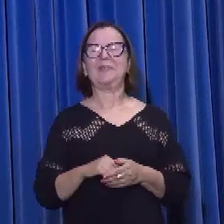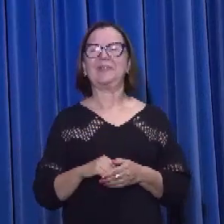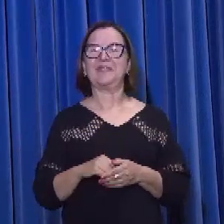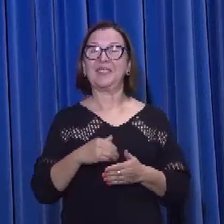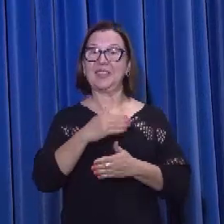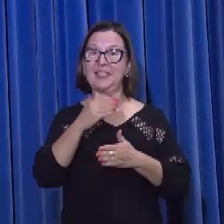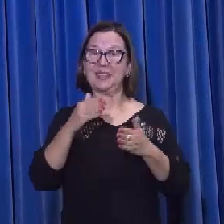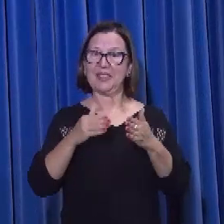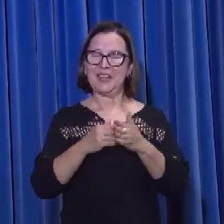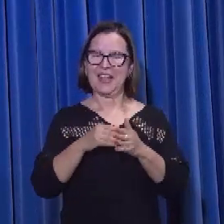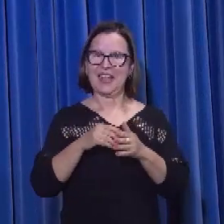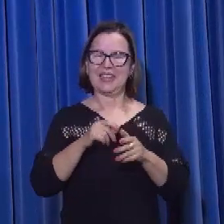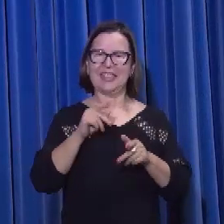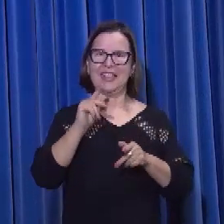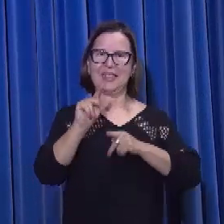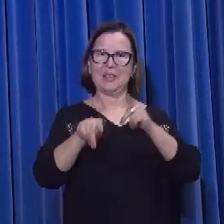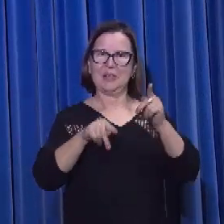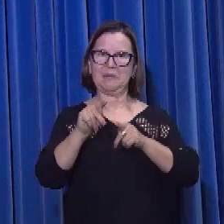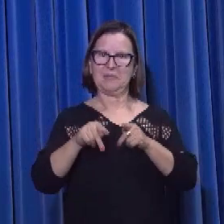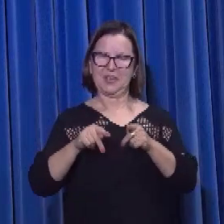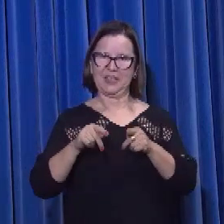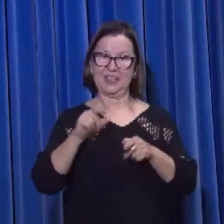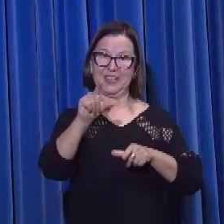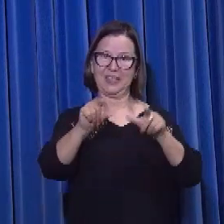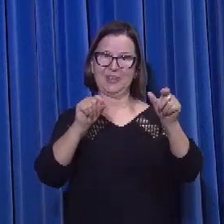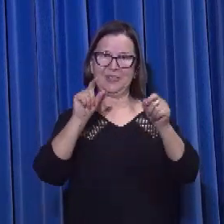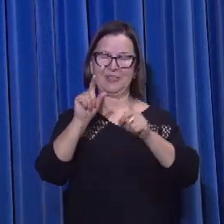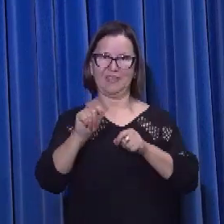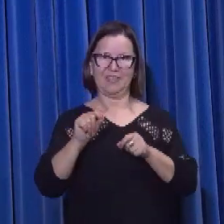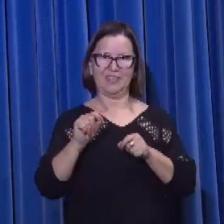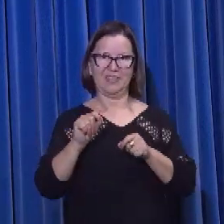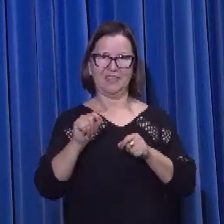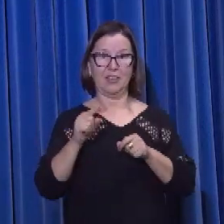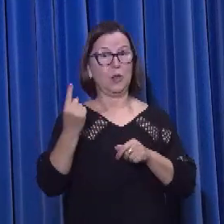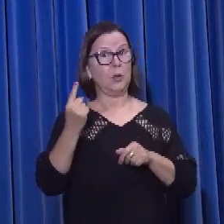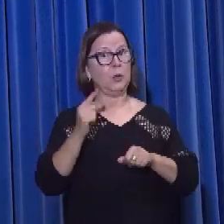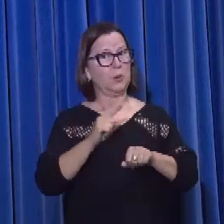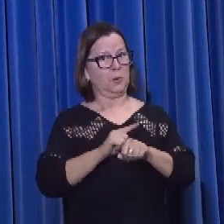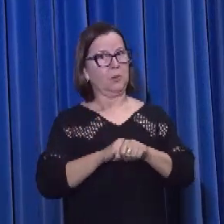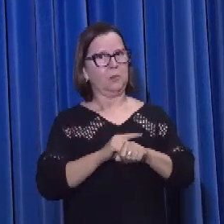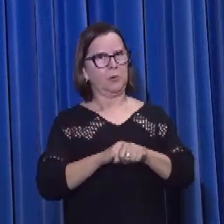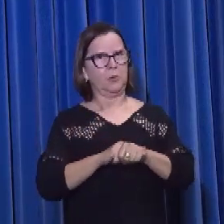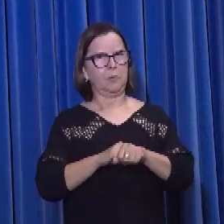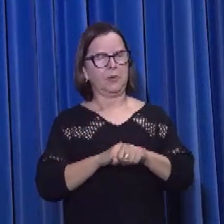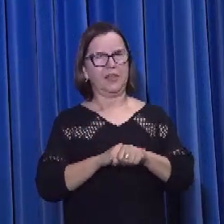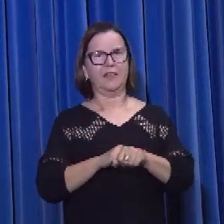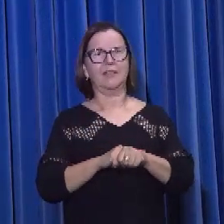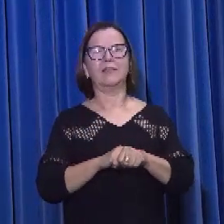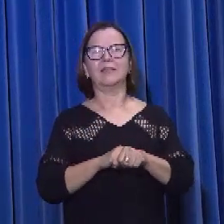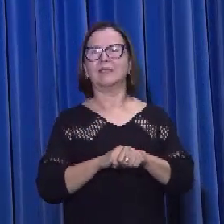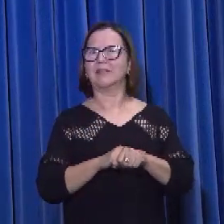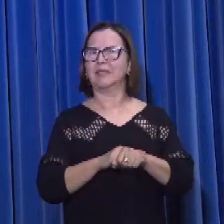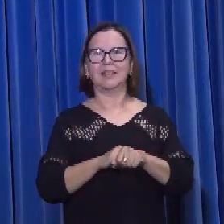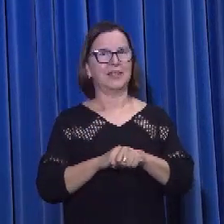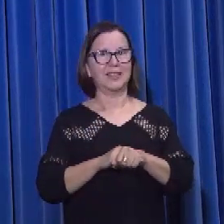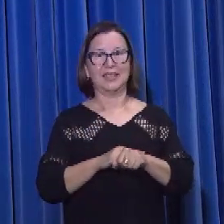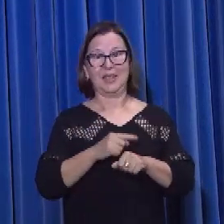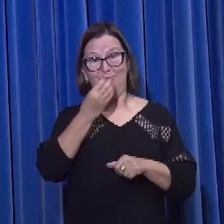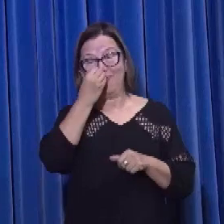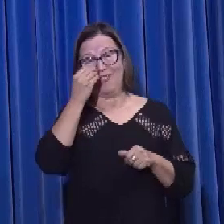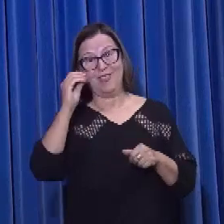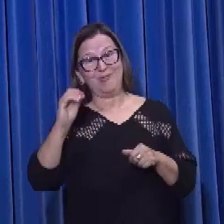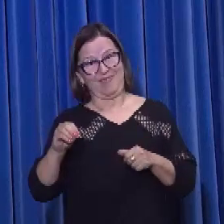salvação, em algum momento não resistirão ao chamado de Deus. Todos os